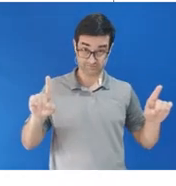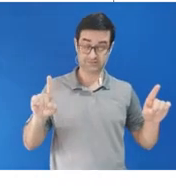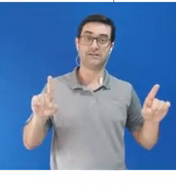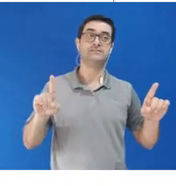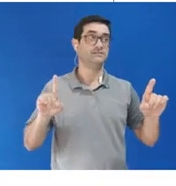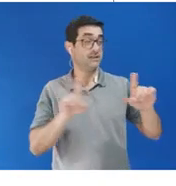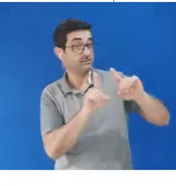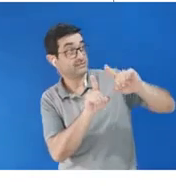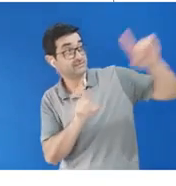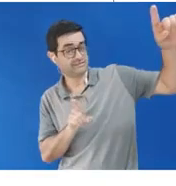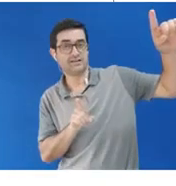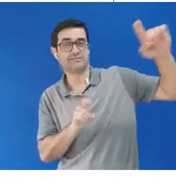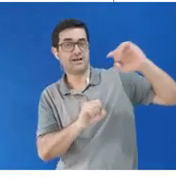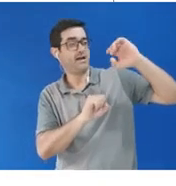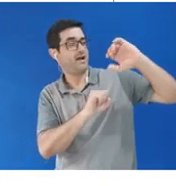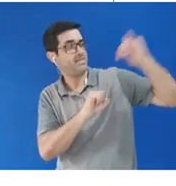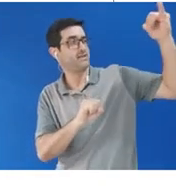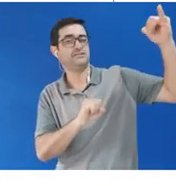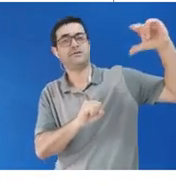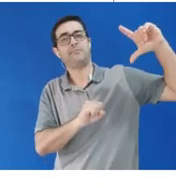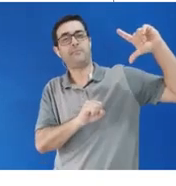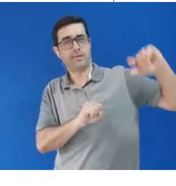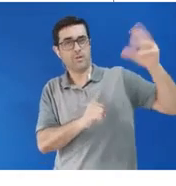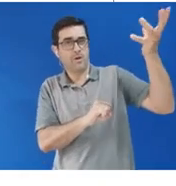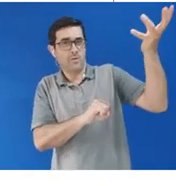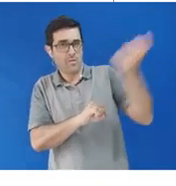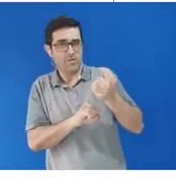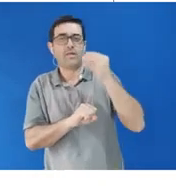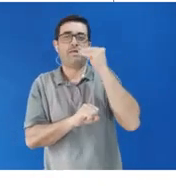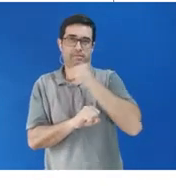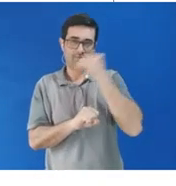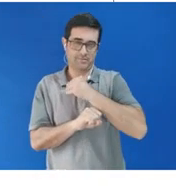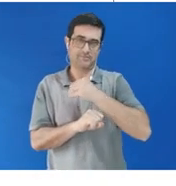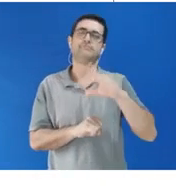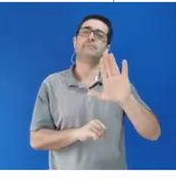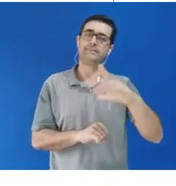energia. Quanto mais distante, menor essa energia de atração. Mas existe.